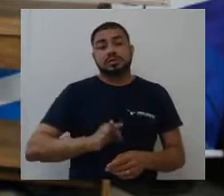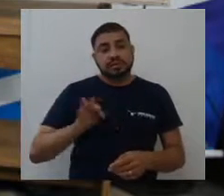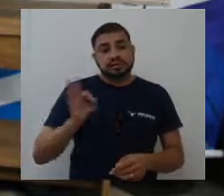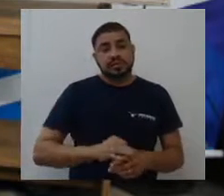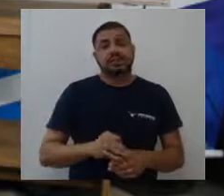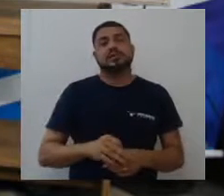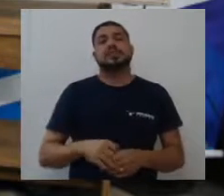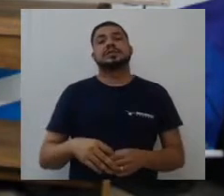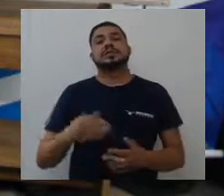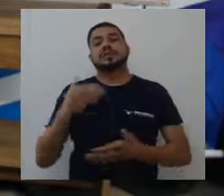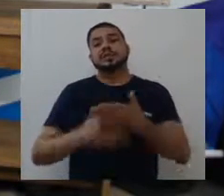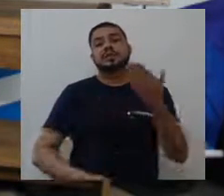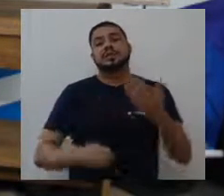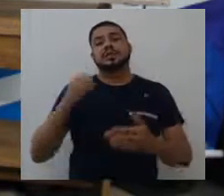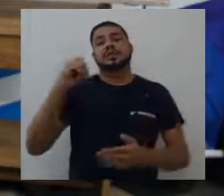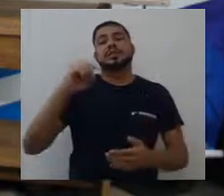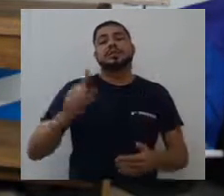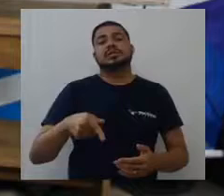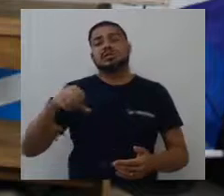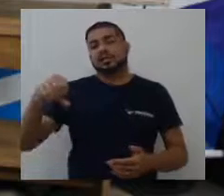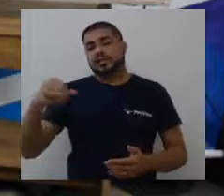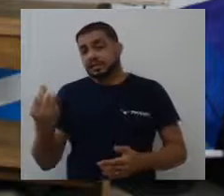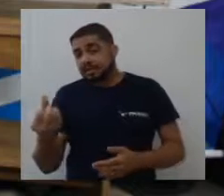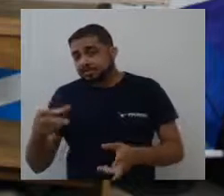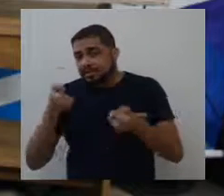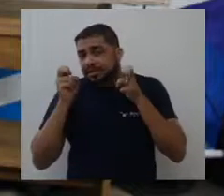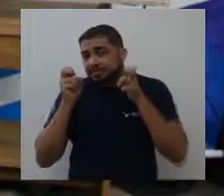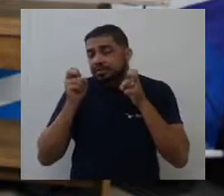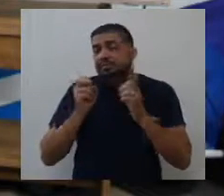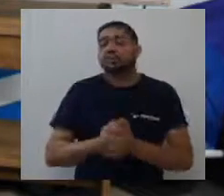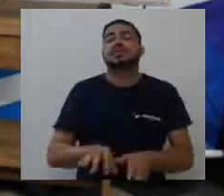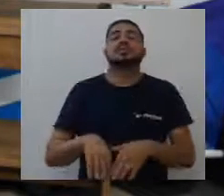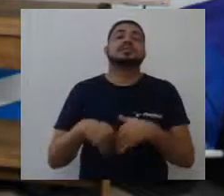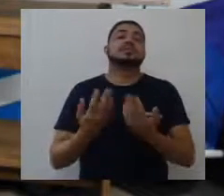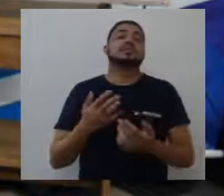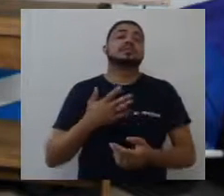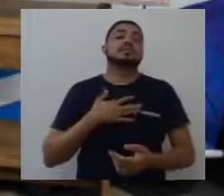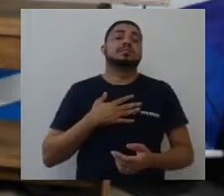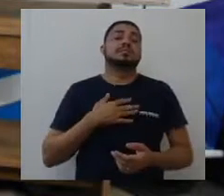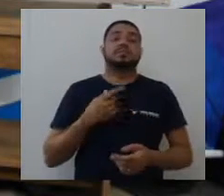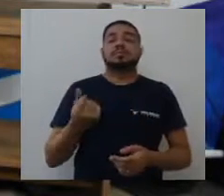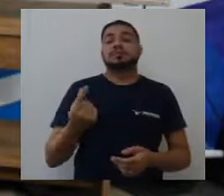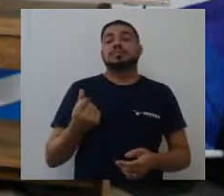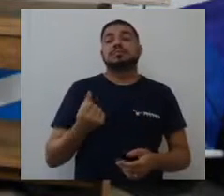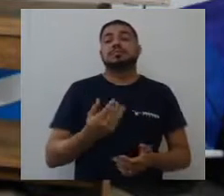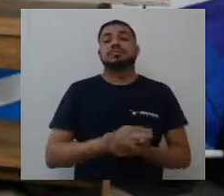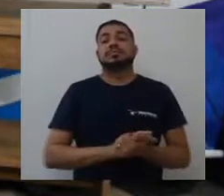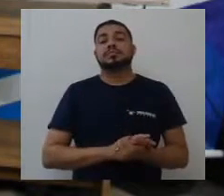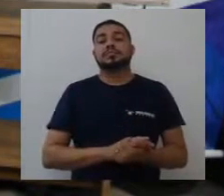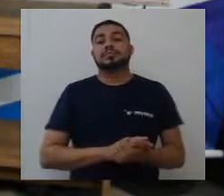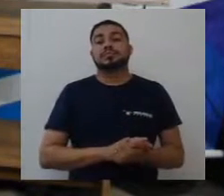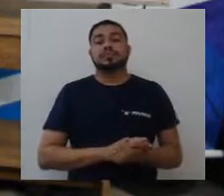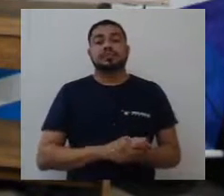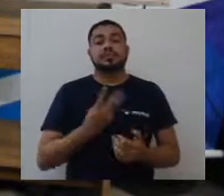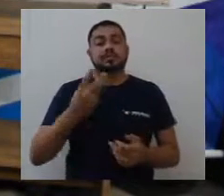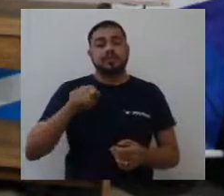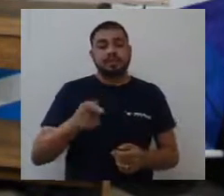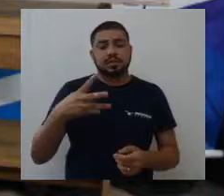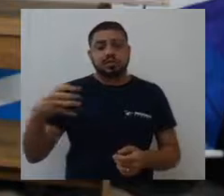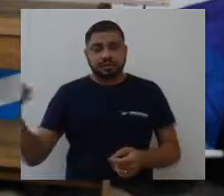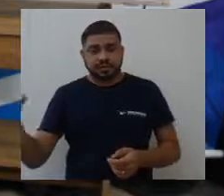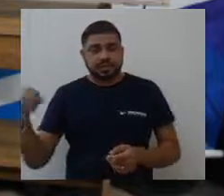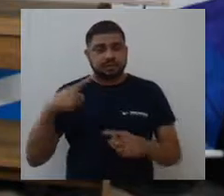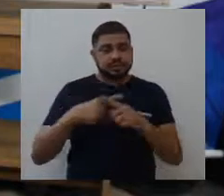um desconto de 0,96. Percebeu a ideia? Então, ó, o meu preço vai ser o seguinte.